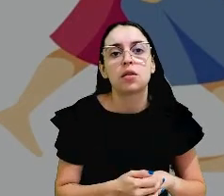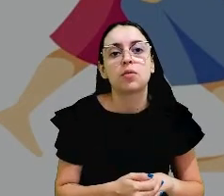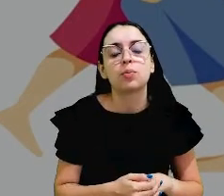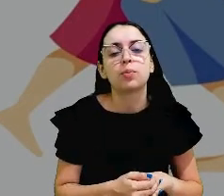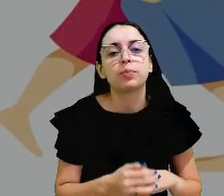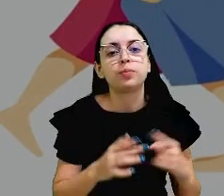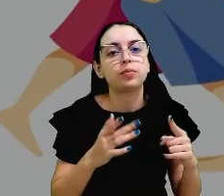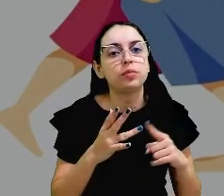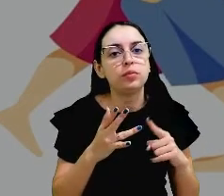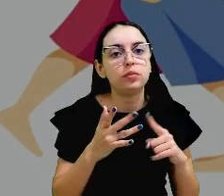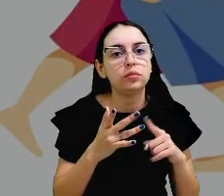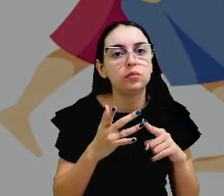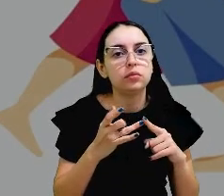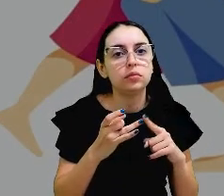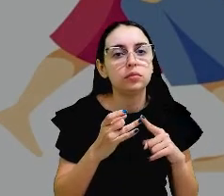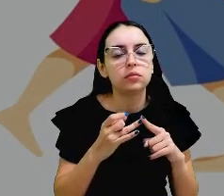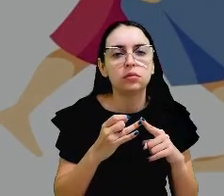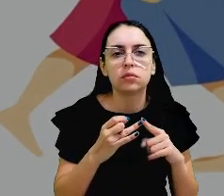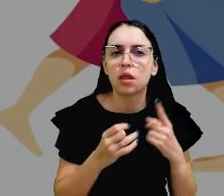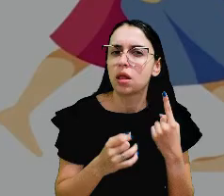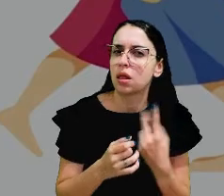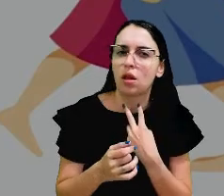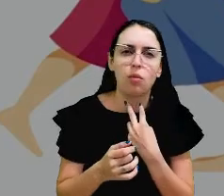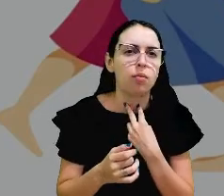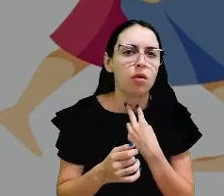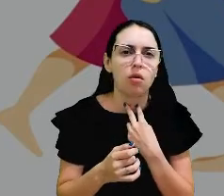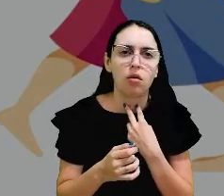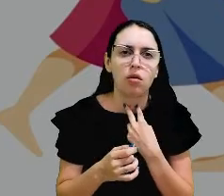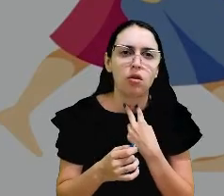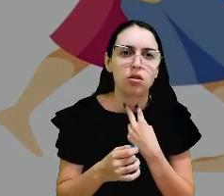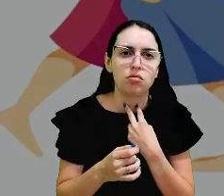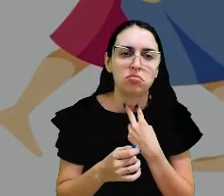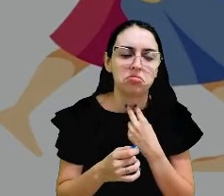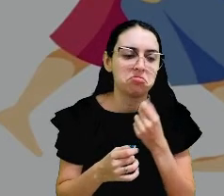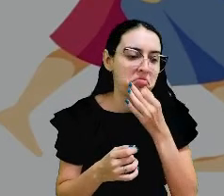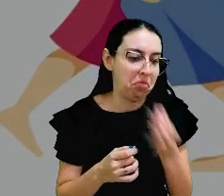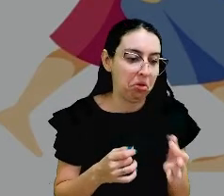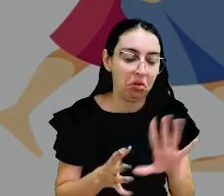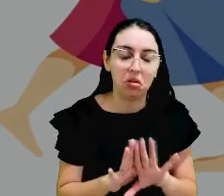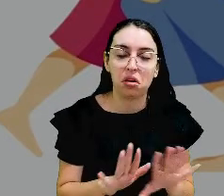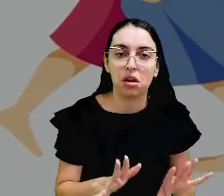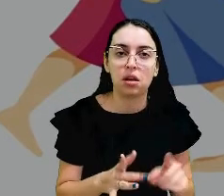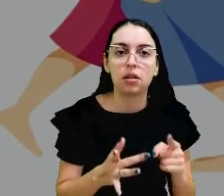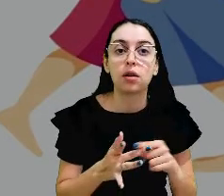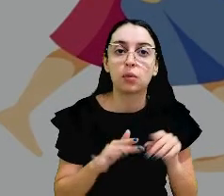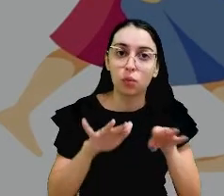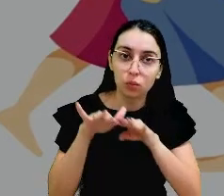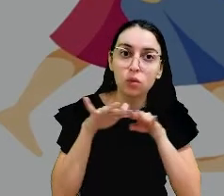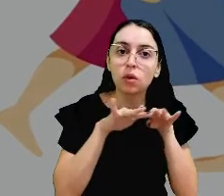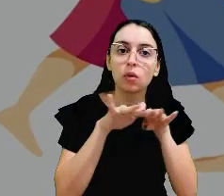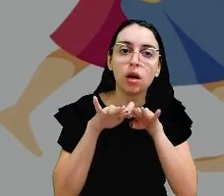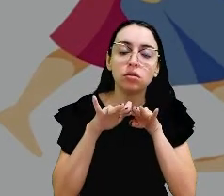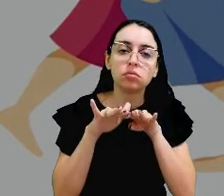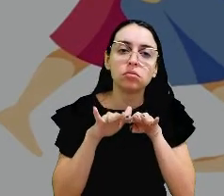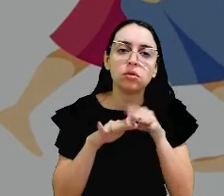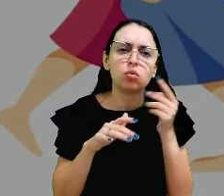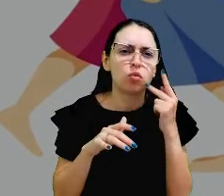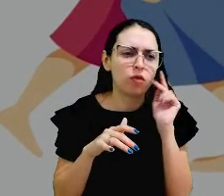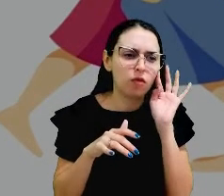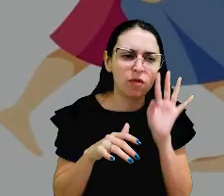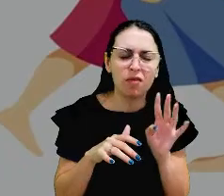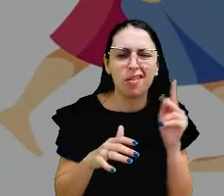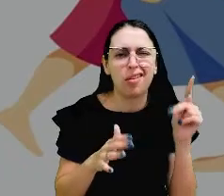o princípio da não discriminação e o princípio da igualdade. quando nós vemos esse